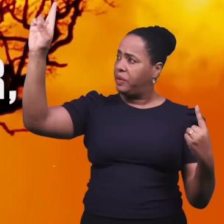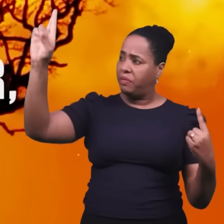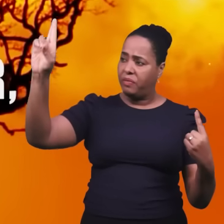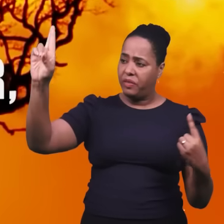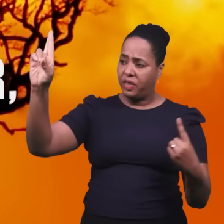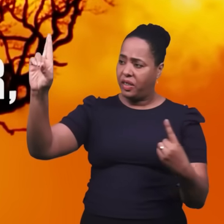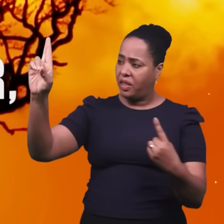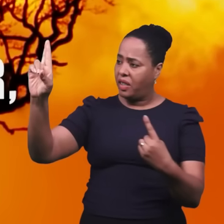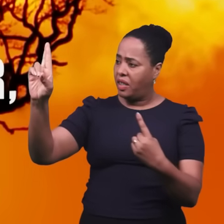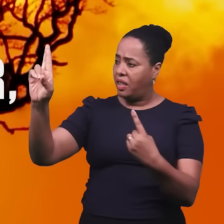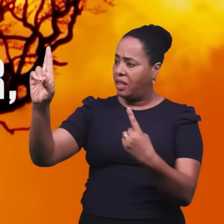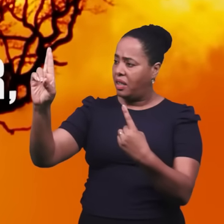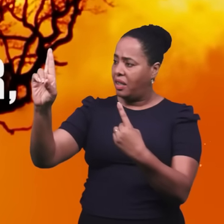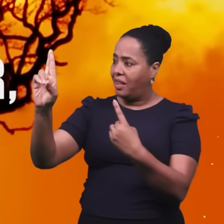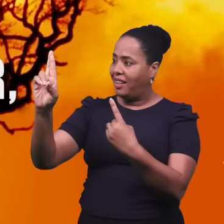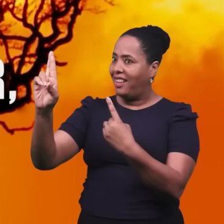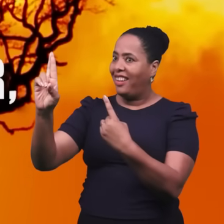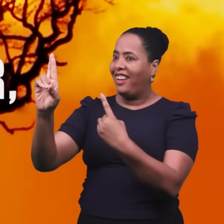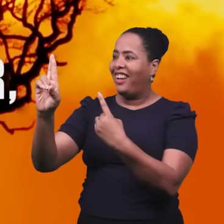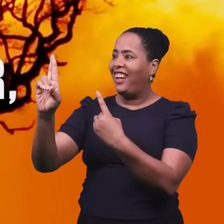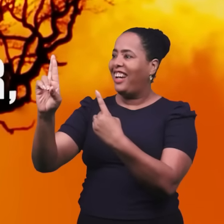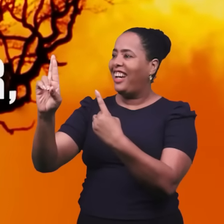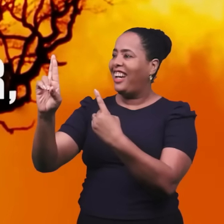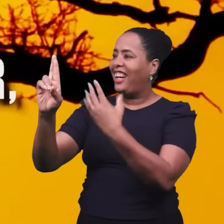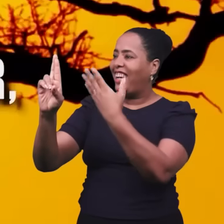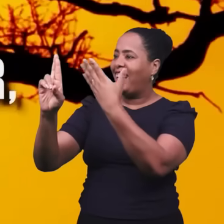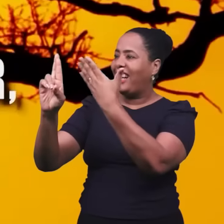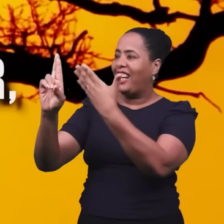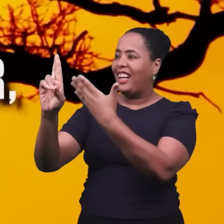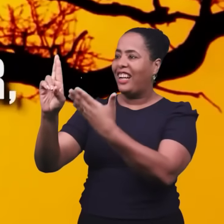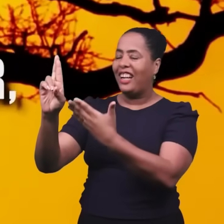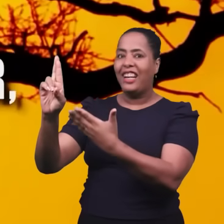amor, amor que sara a dor,